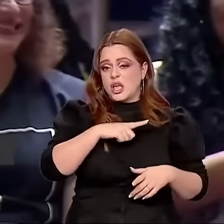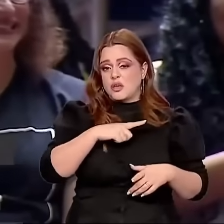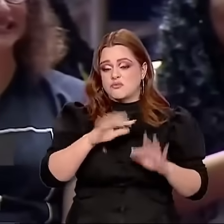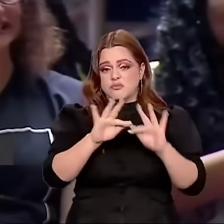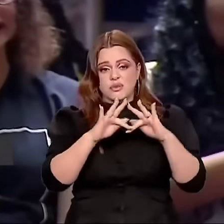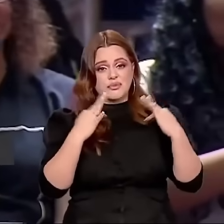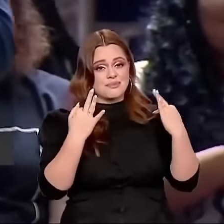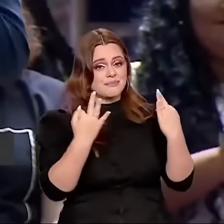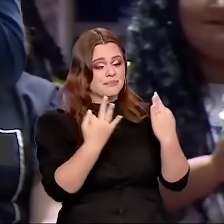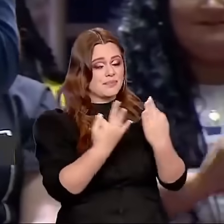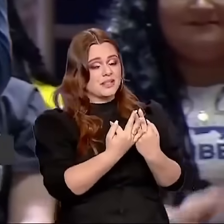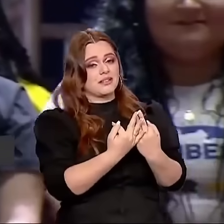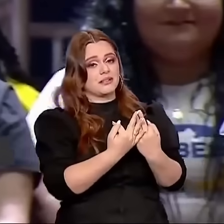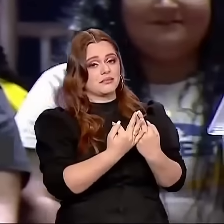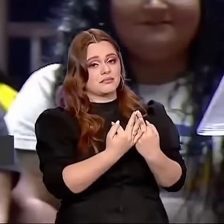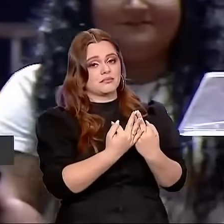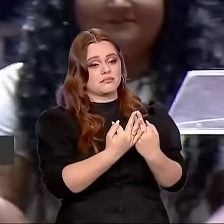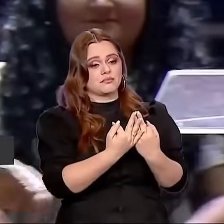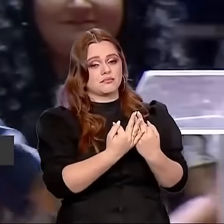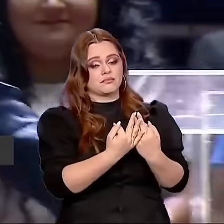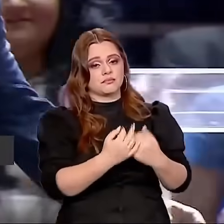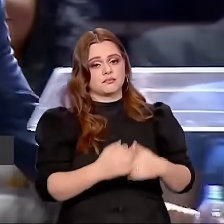Eu venho de uma origem...